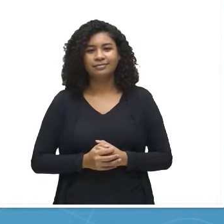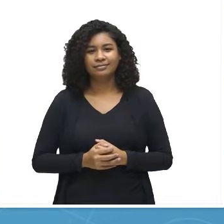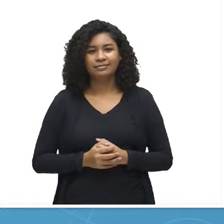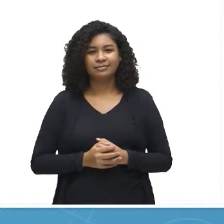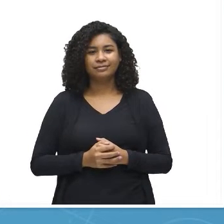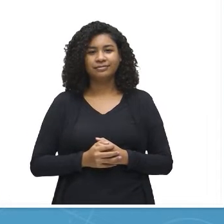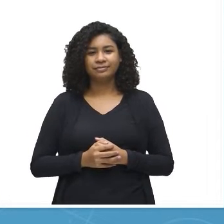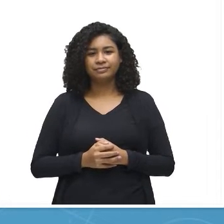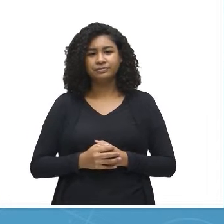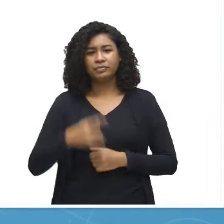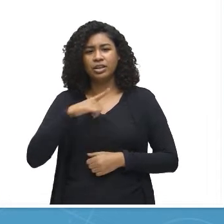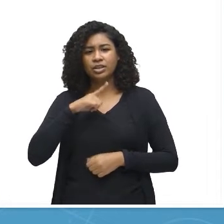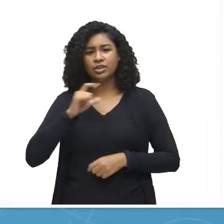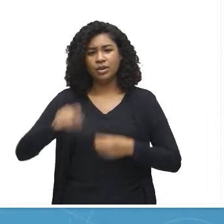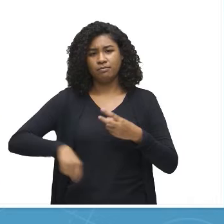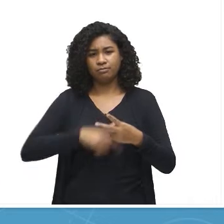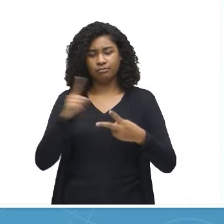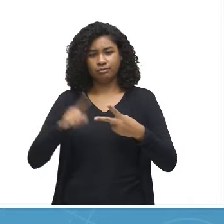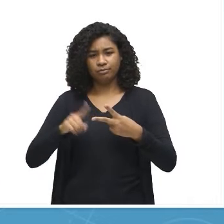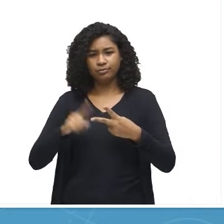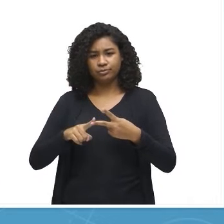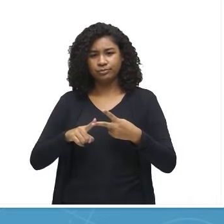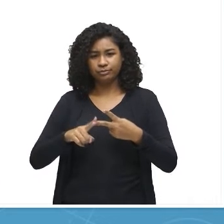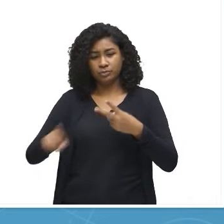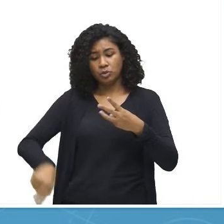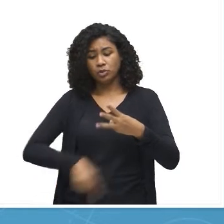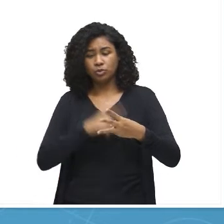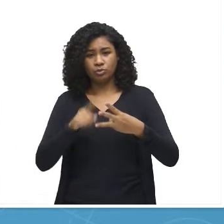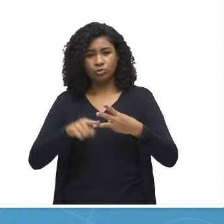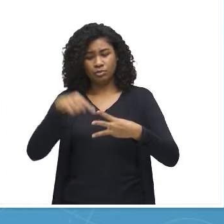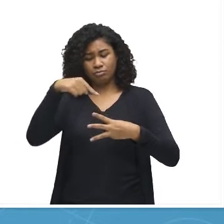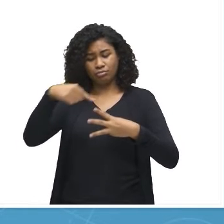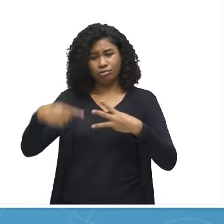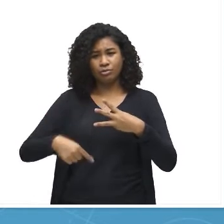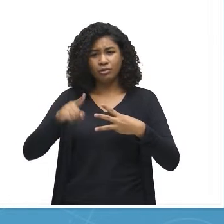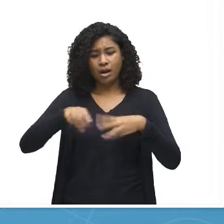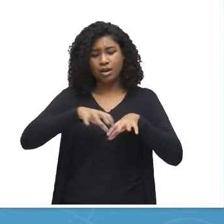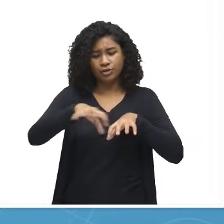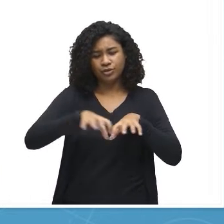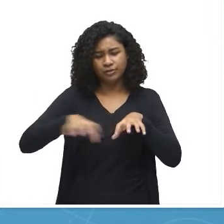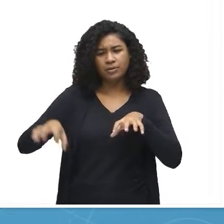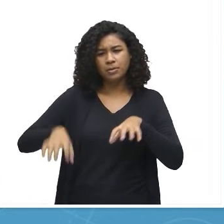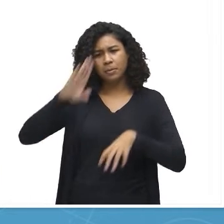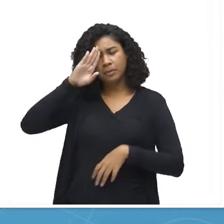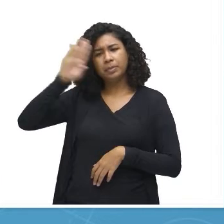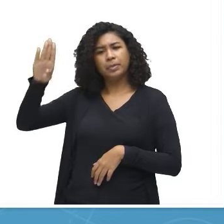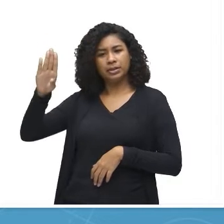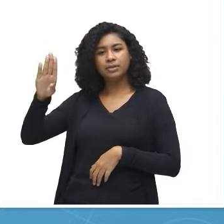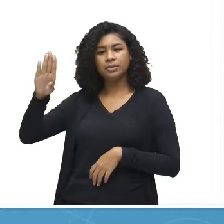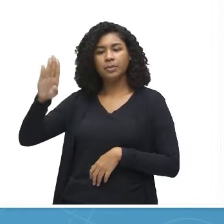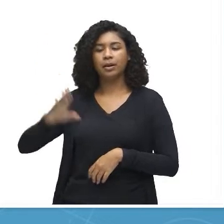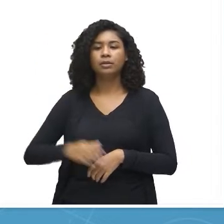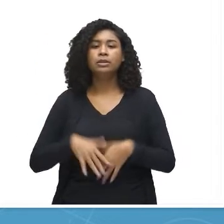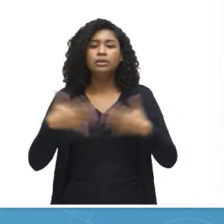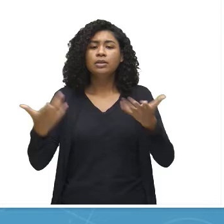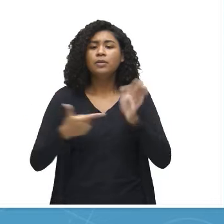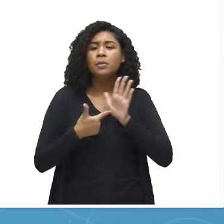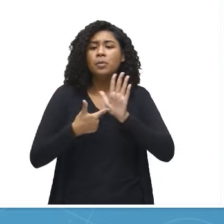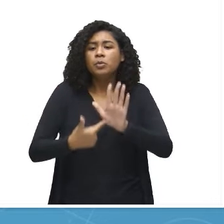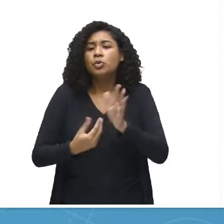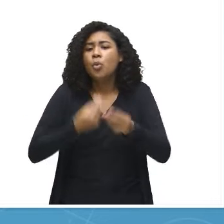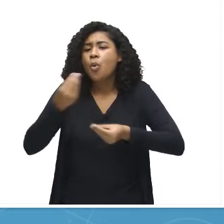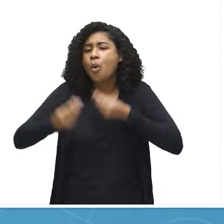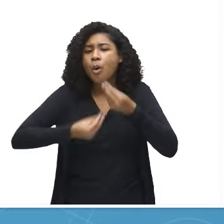e os condados que ficavam nas demais regiões. Então a gente vai ver aí o início desses títulos de nobreza,